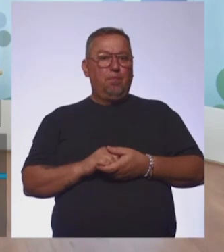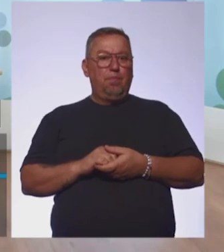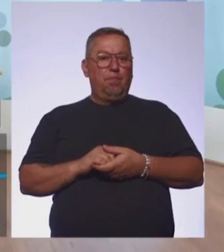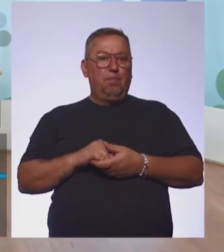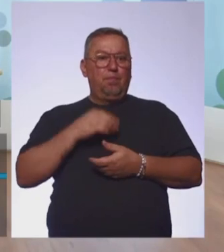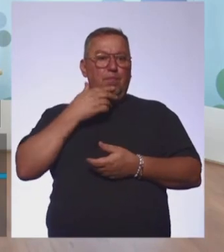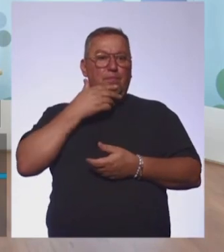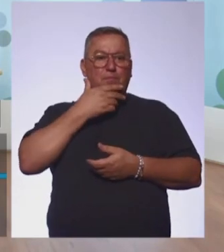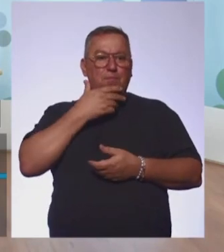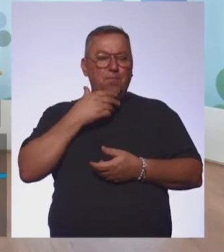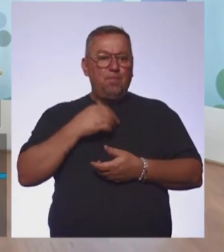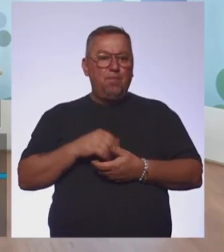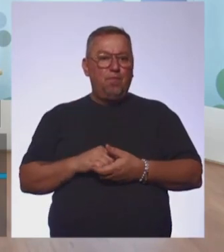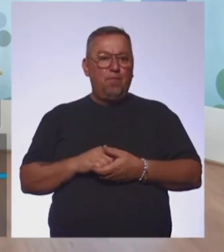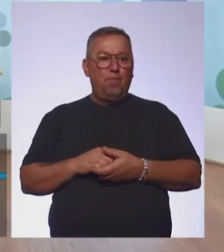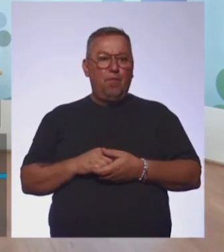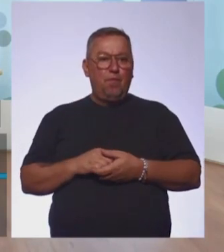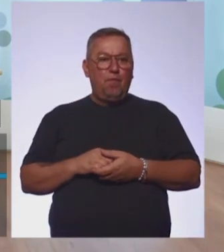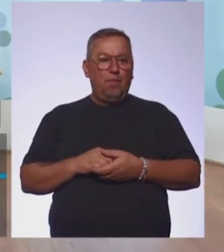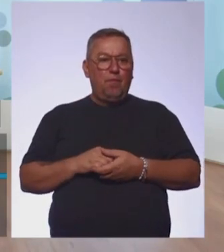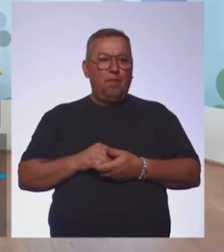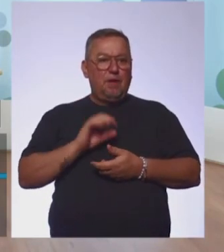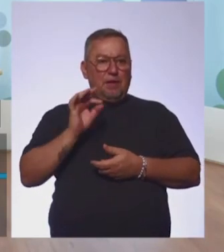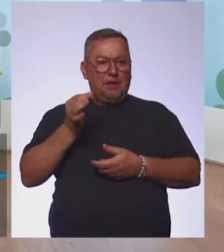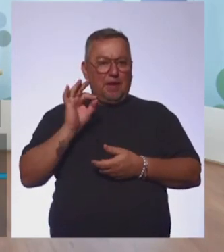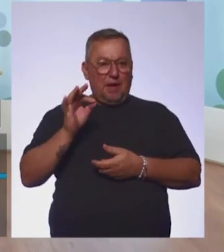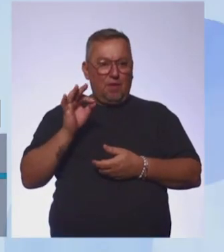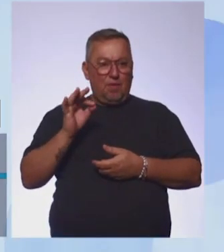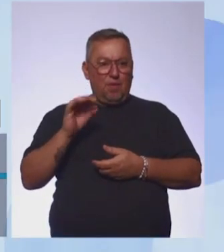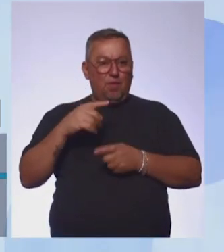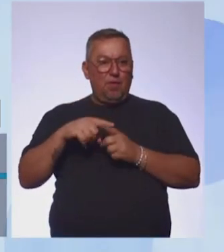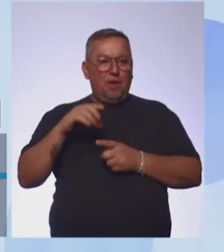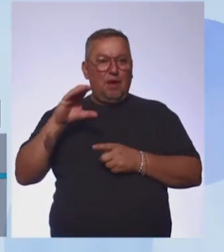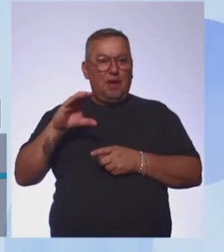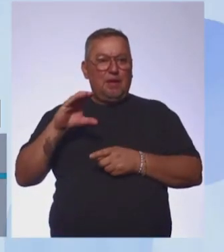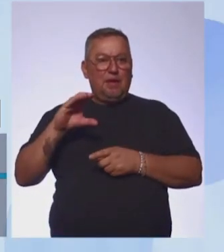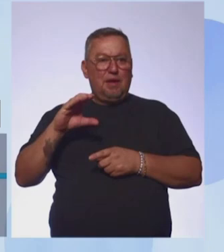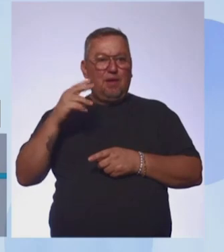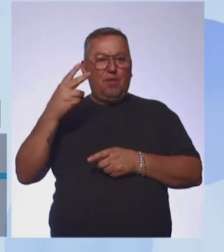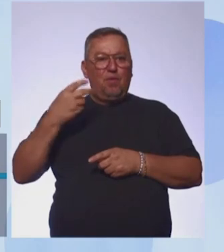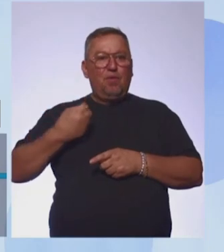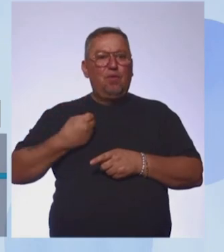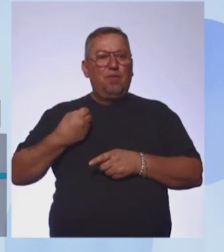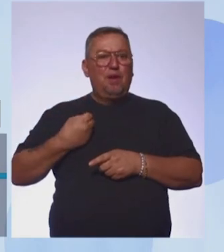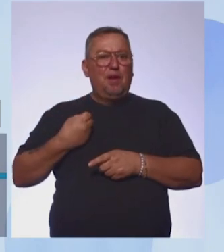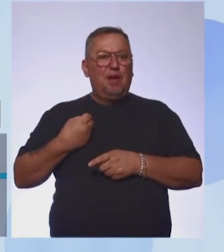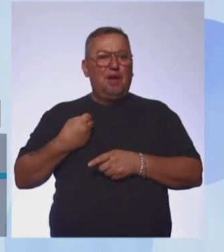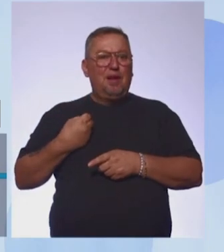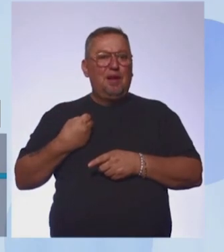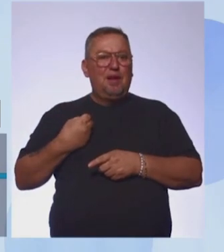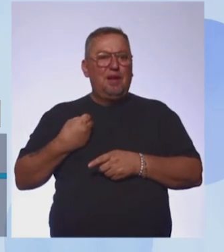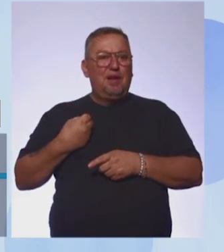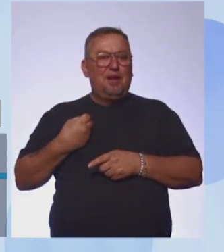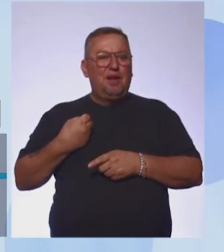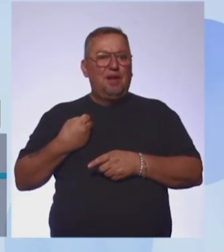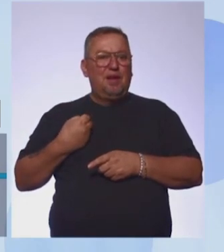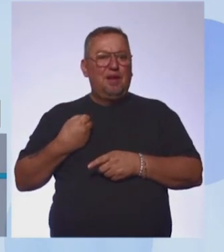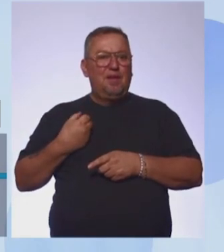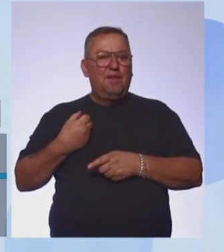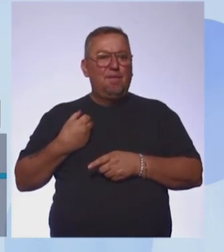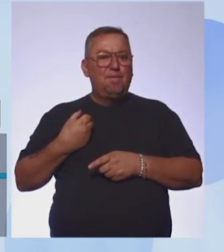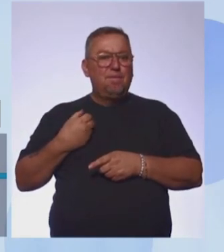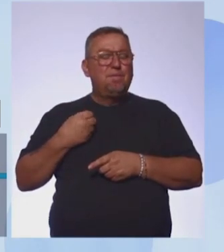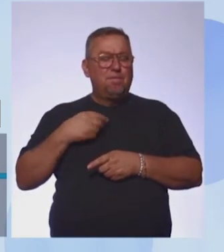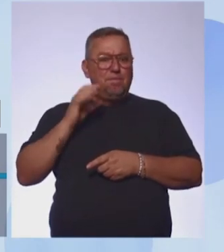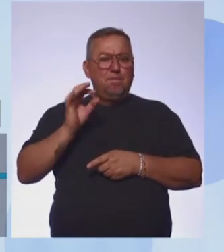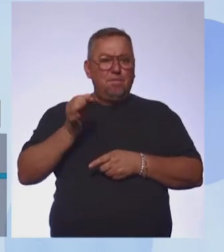A, B, Foi C, D. esse. Não, tá certo. É que a C, na C são 2 números. Ah, Tá então é isso que certo, eles ó. estão colocando. Tá certo, é. Então,